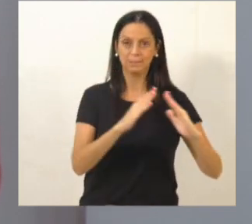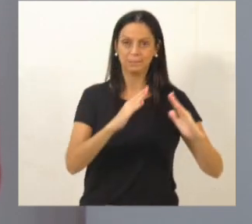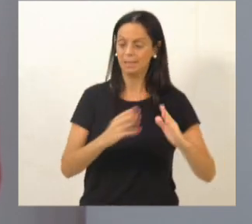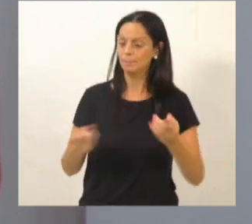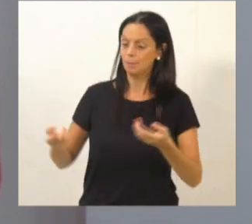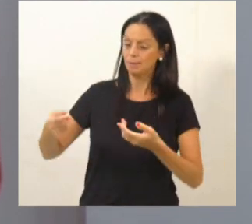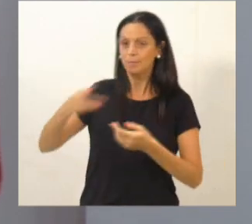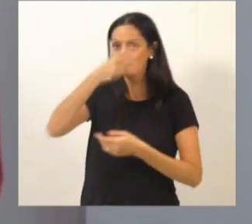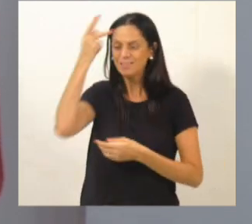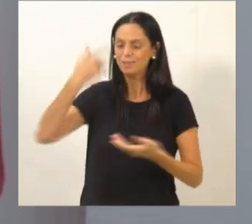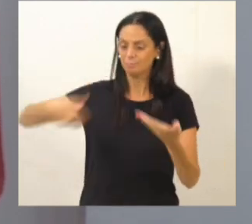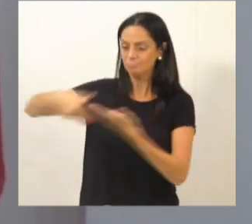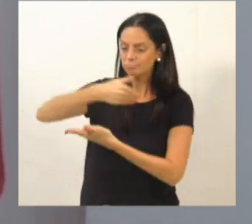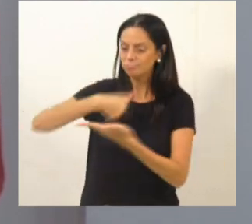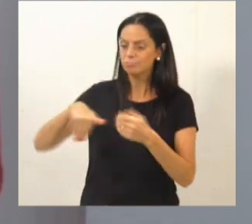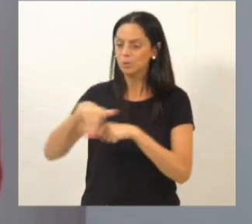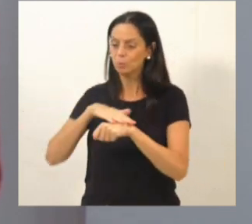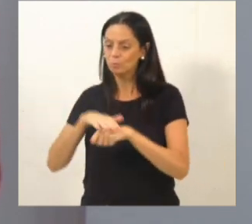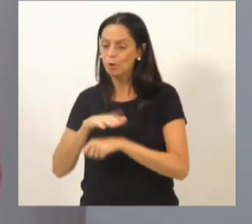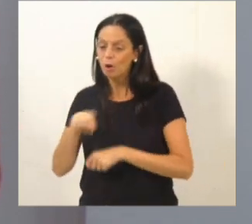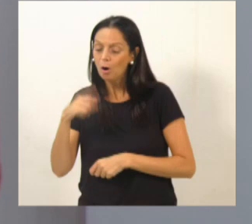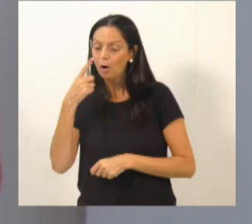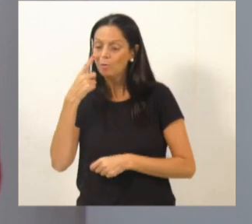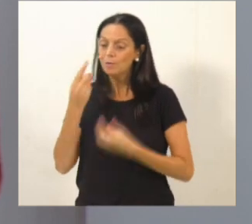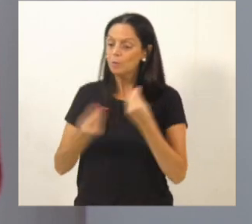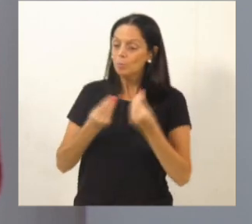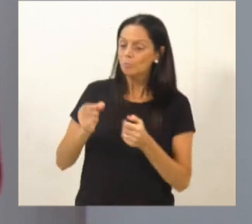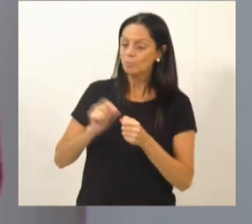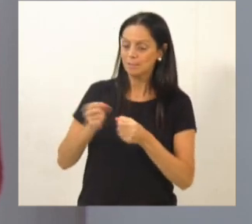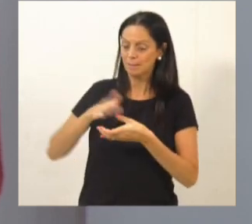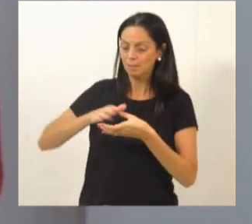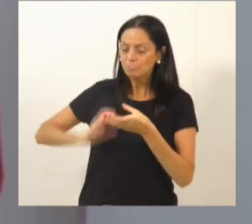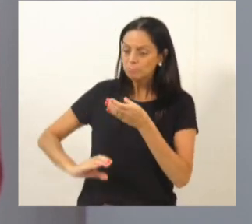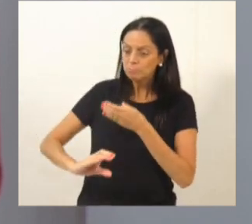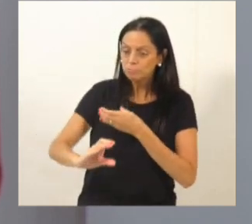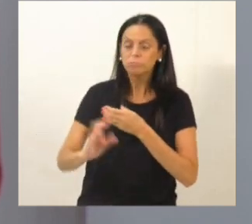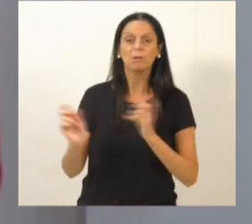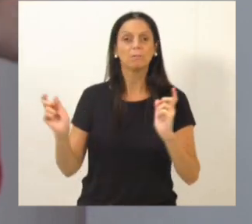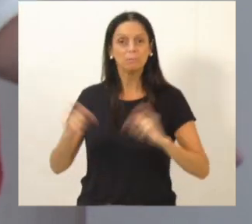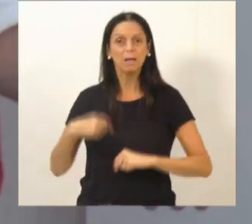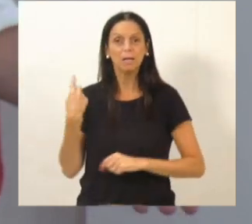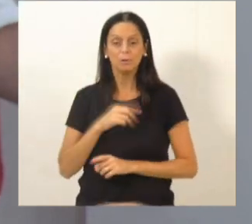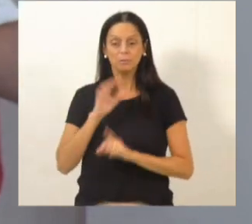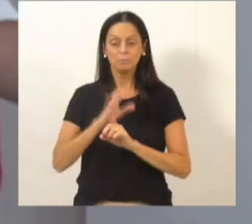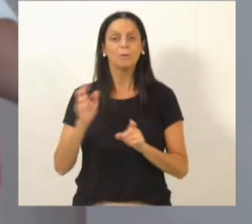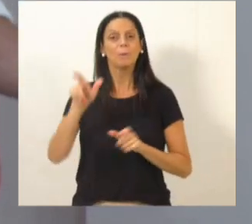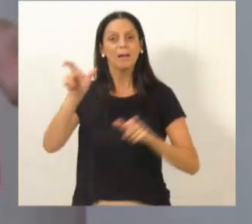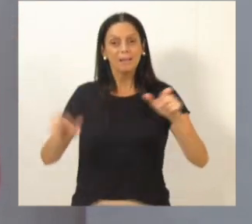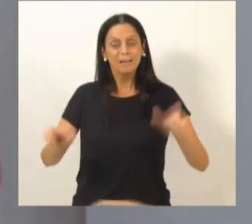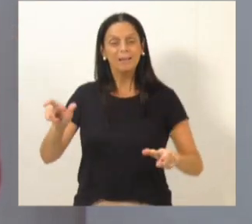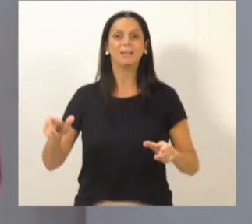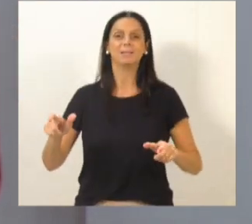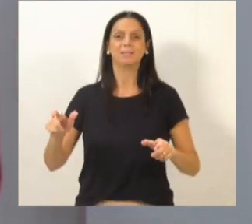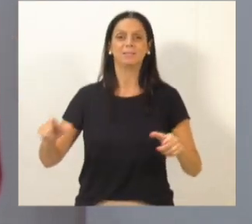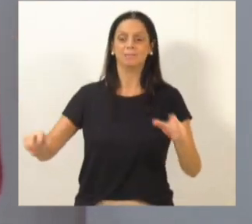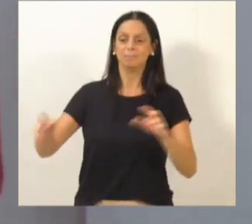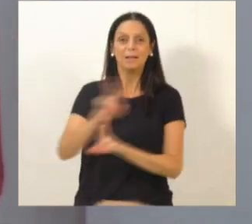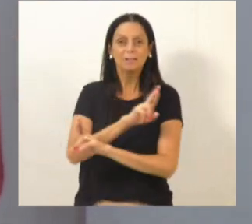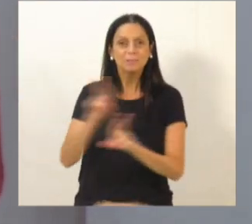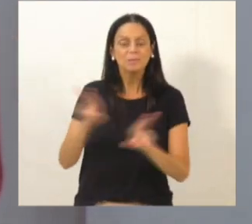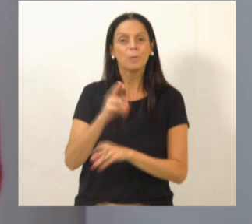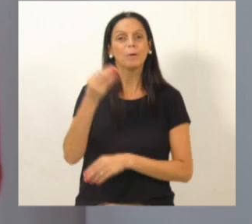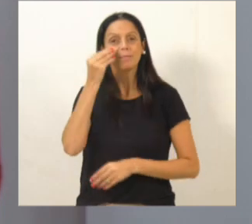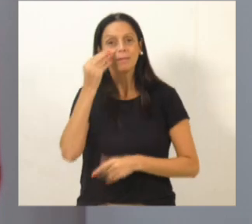quintal, eu provoco sempre que é muito melhor a gente investir algum tempo nesses entendimentos, que vai ficar muito mais barato depois. Essa é uma